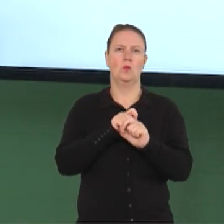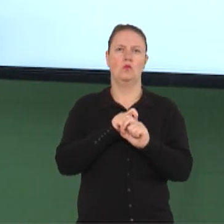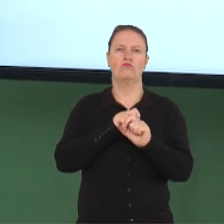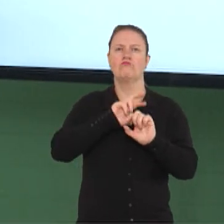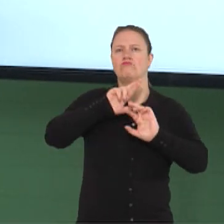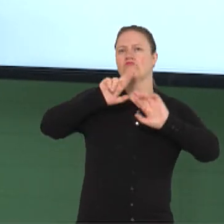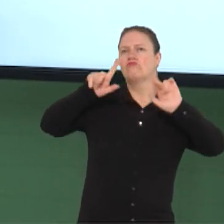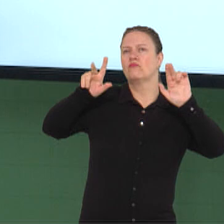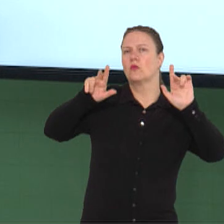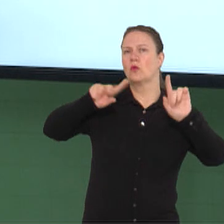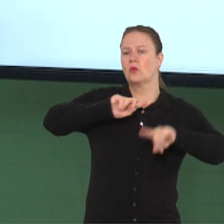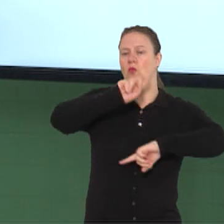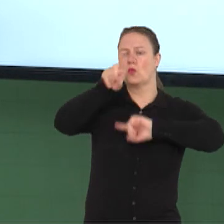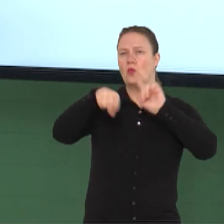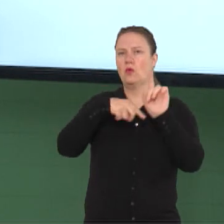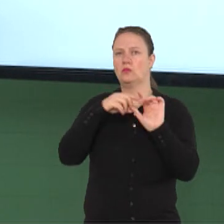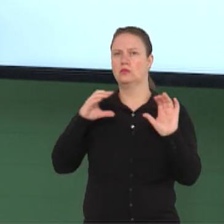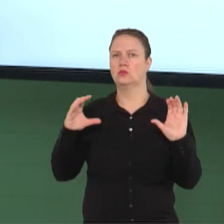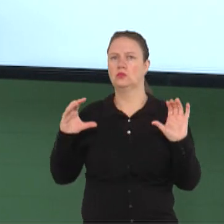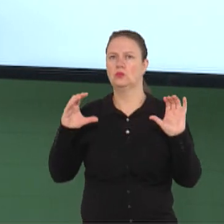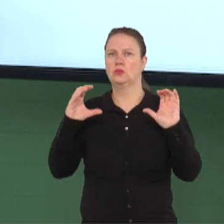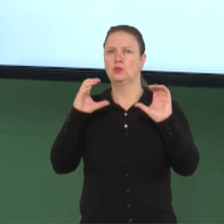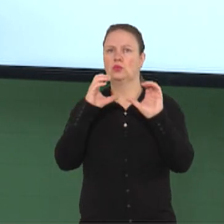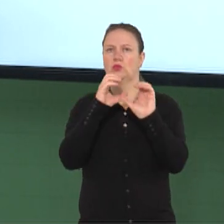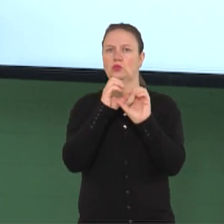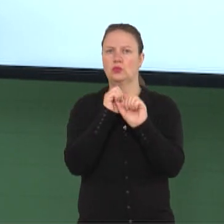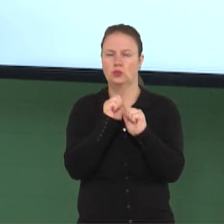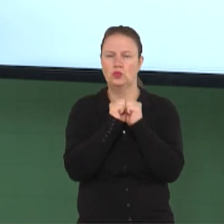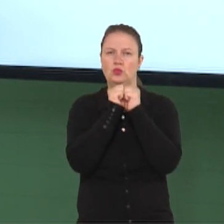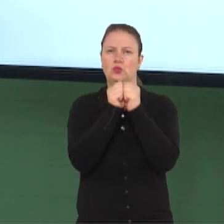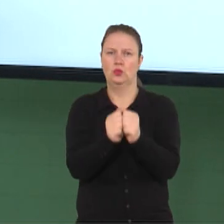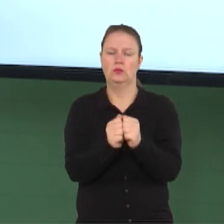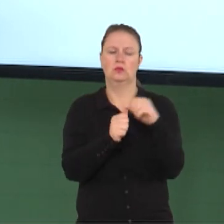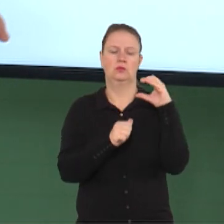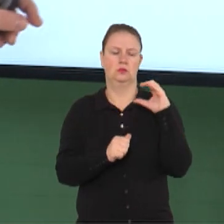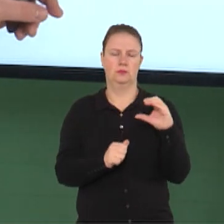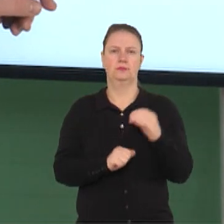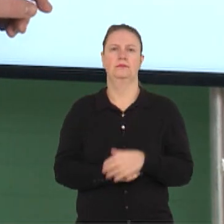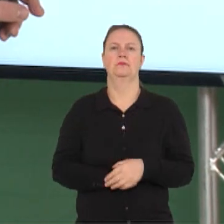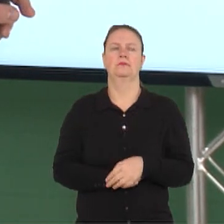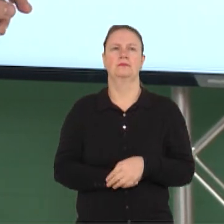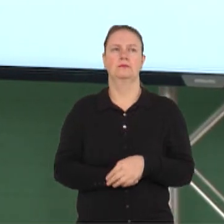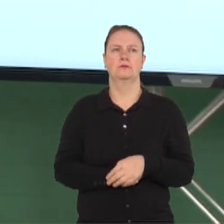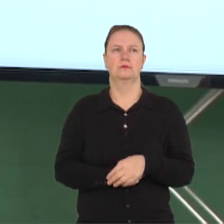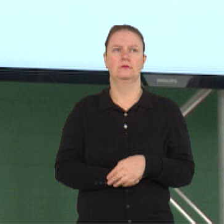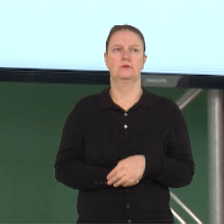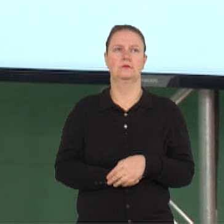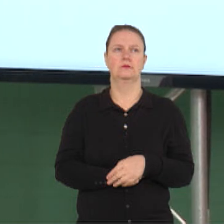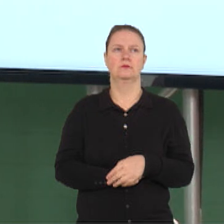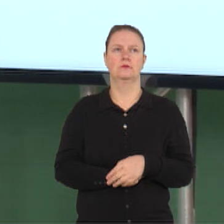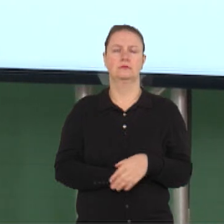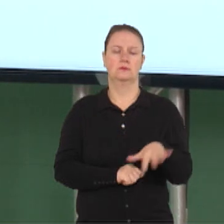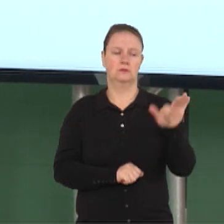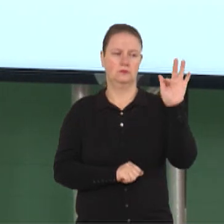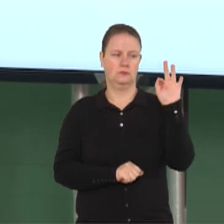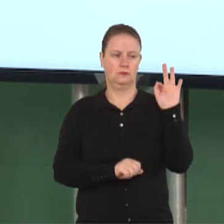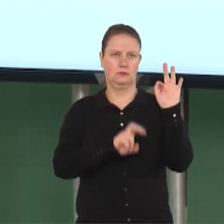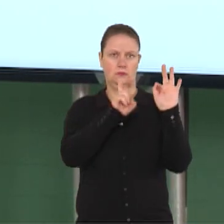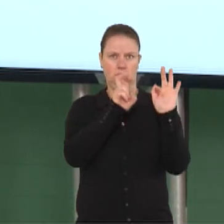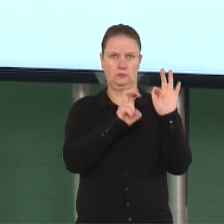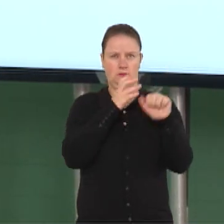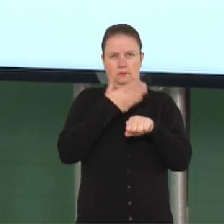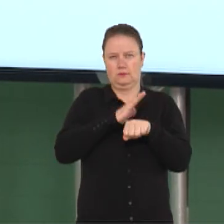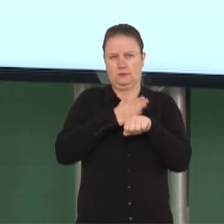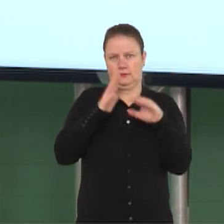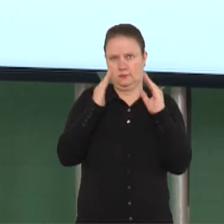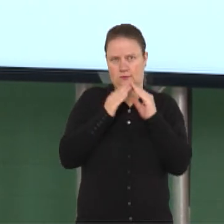distintas para depois juntar numa solução só no item C. Então, o f de 5 fica de tarefa de casa, a